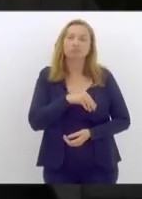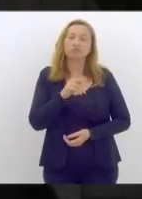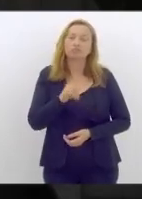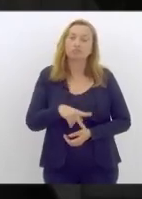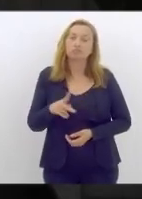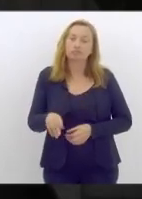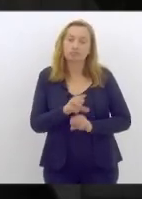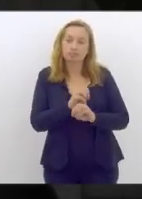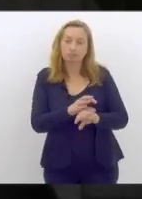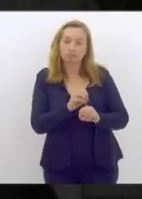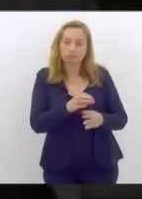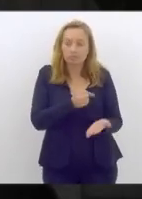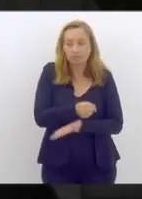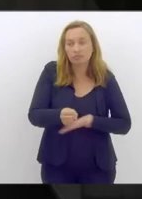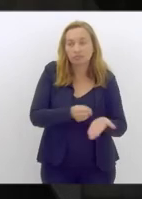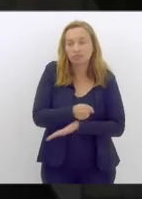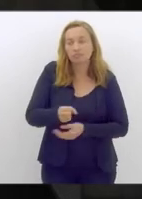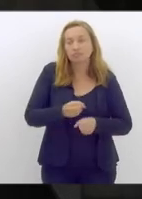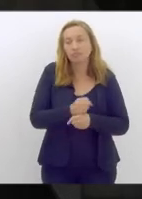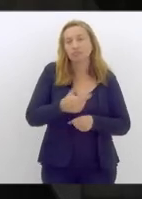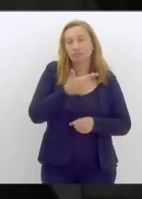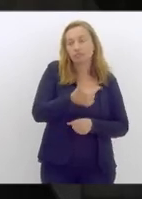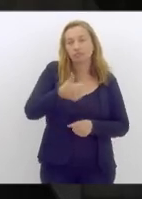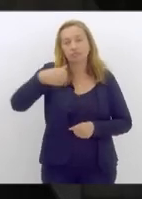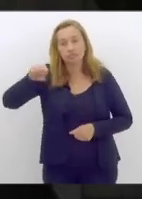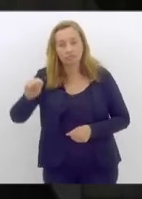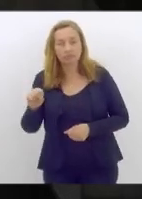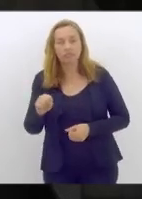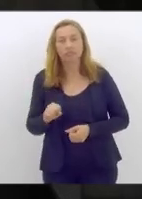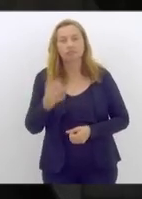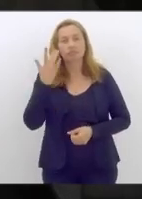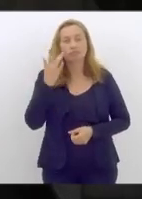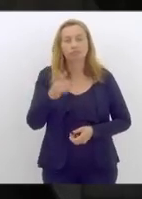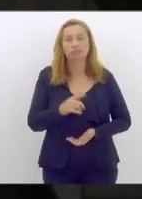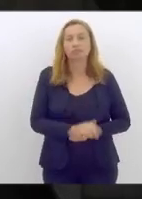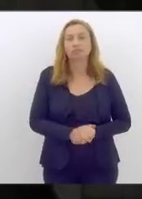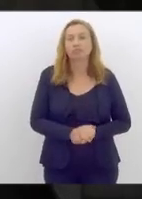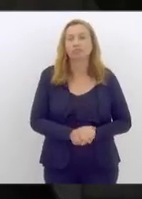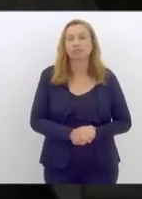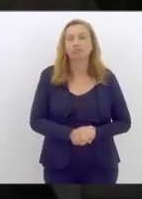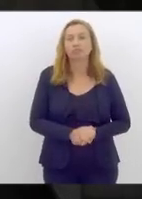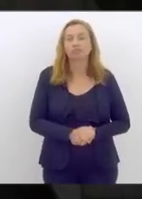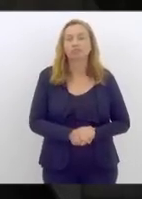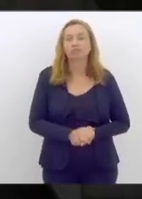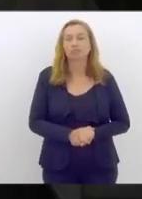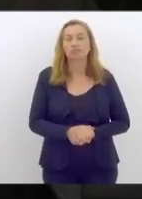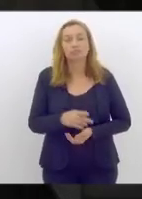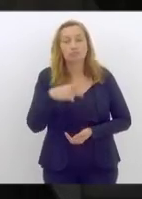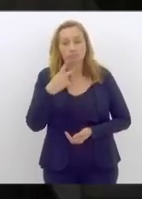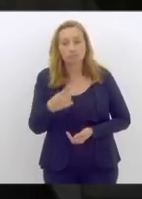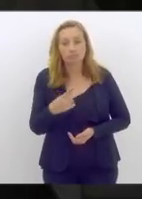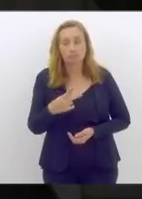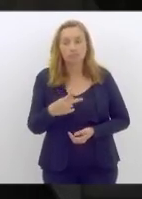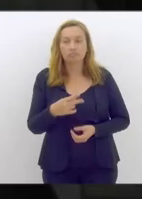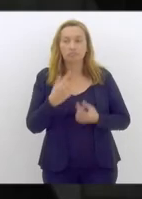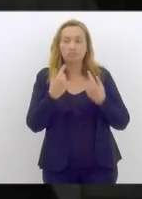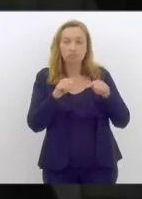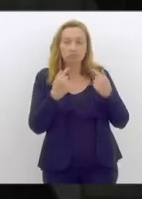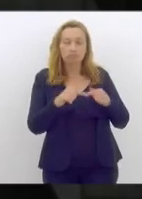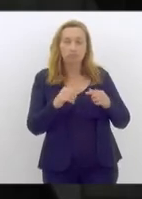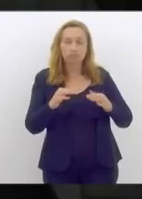ela é uma lei de 2008 11.738 só vingando eh eh foi questionada no Supremo Tribunal Federal